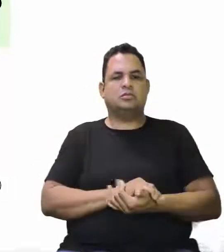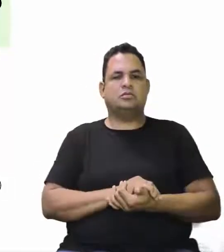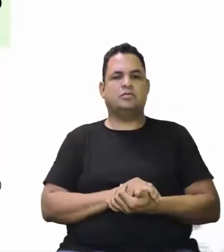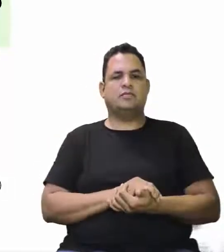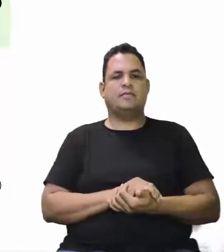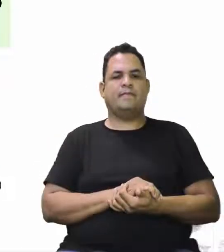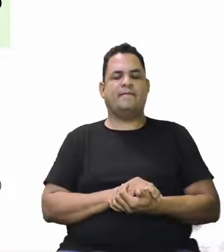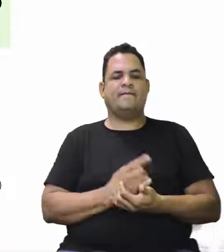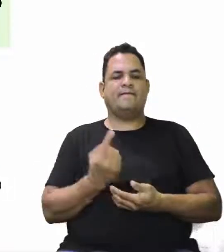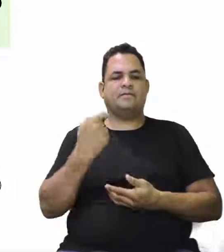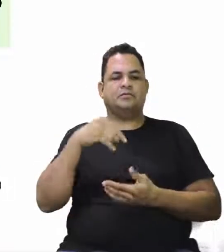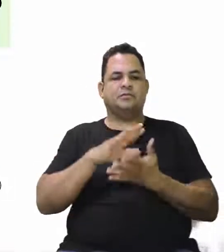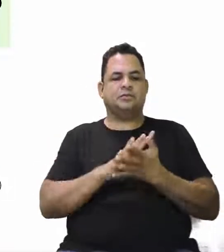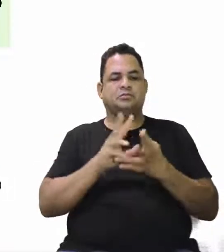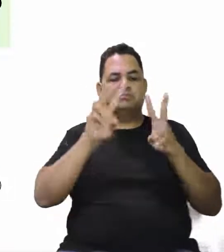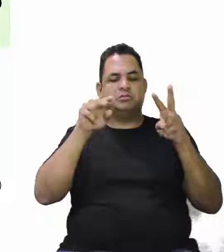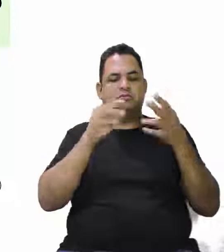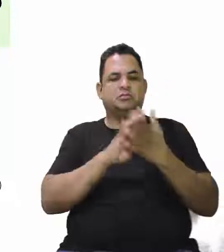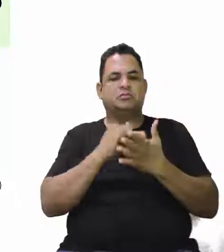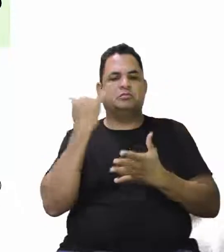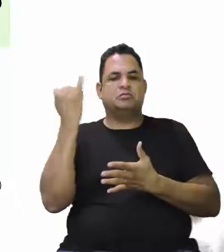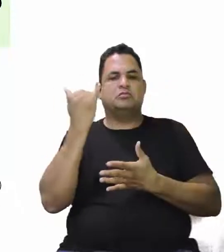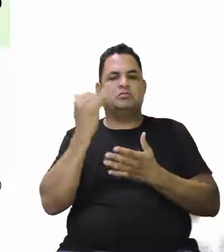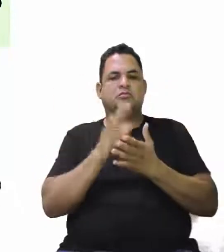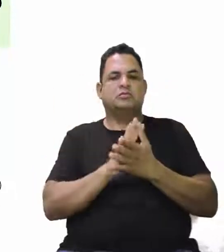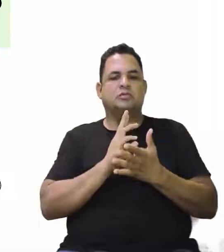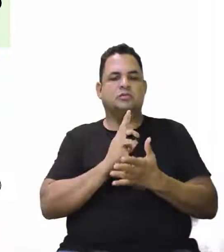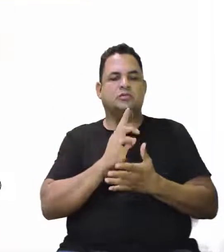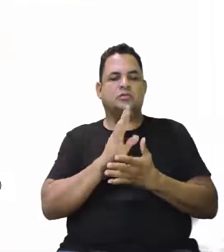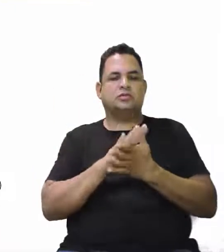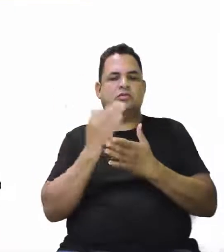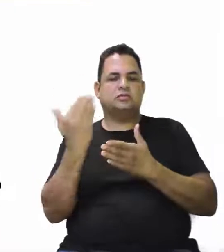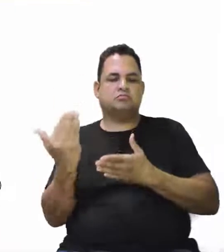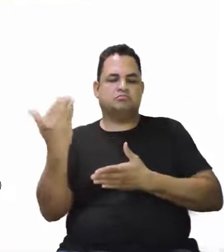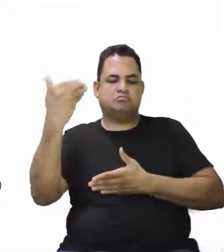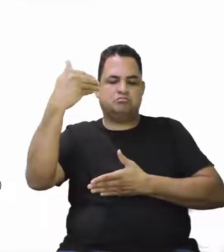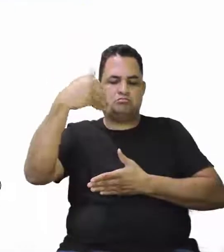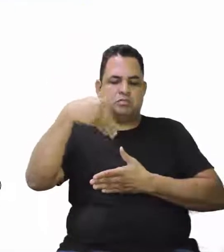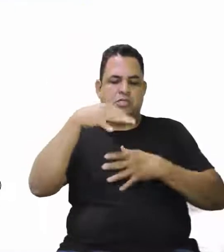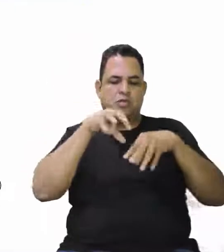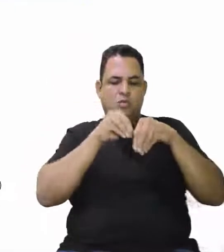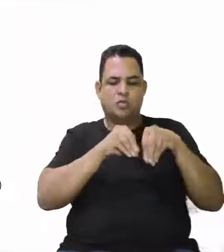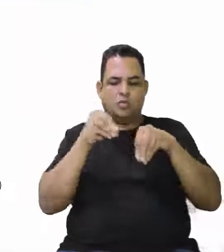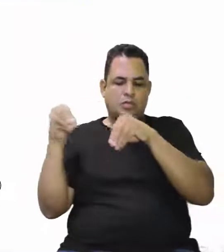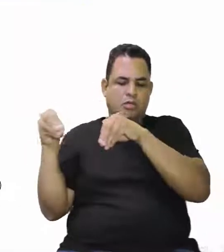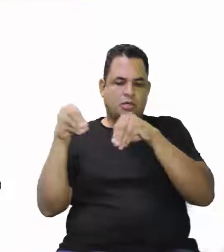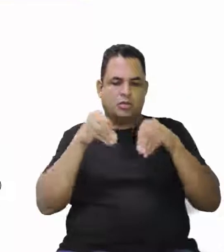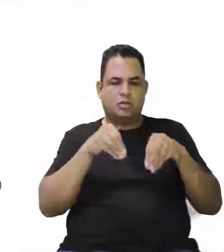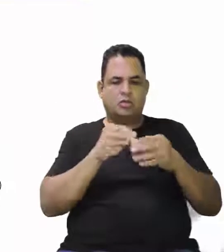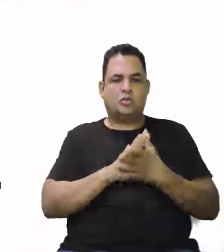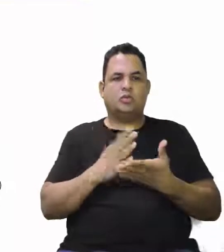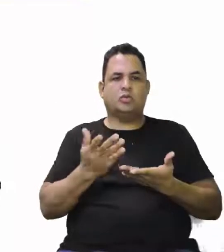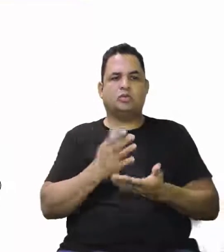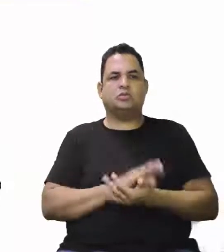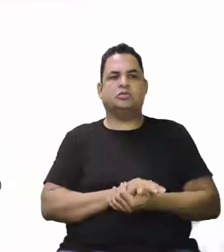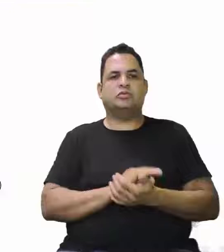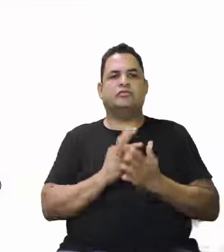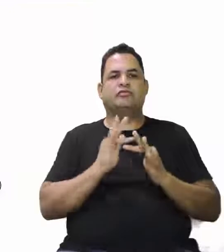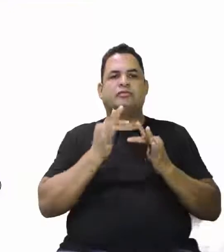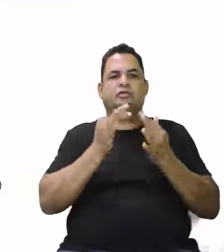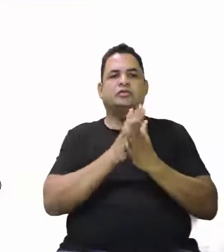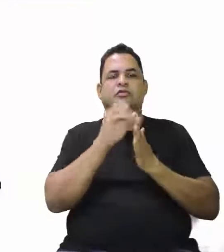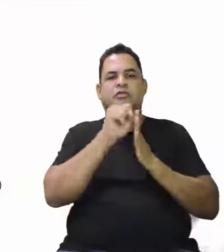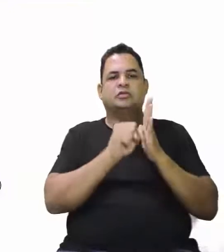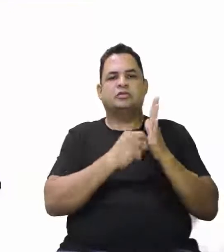tópicos importantes aqui do estado de Rondônia, quando a gente fala de processo migratório. No final aí do século XIX, né, já